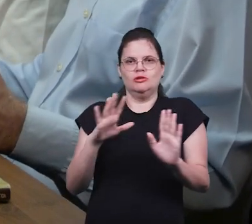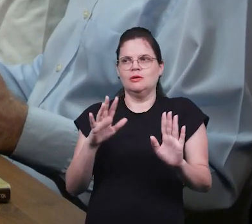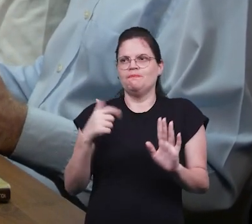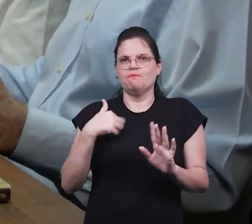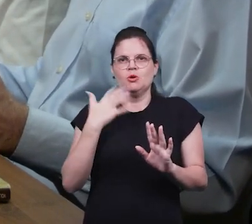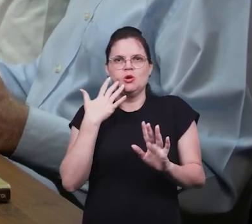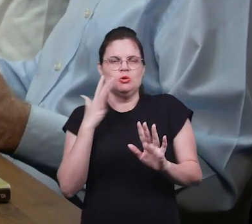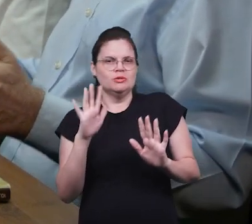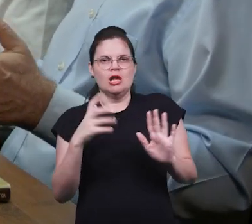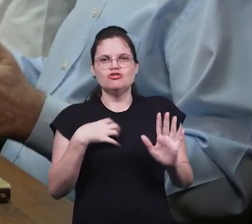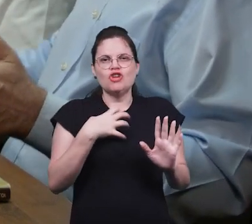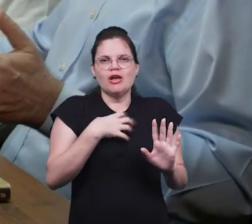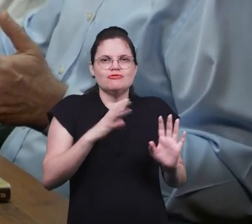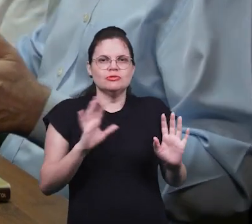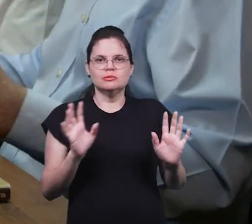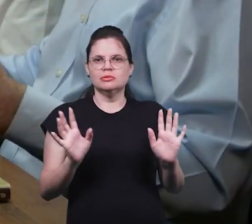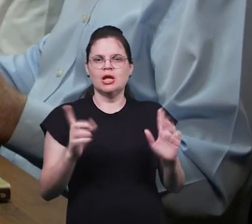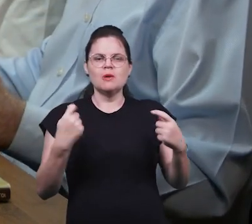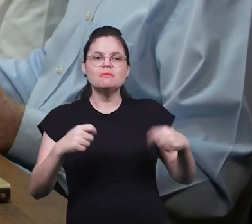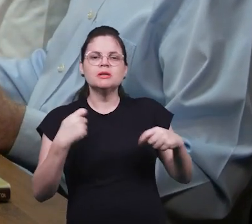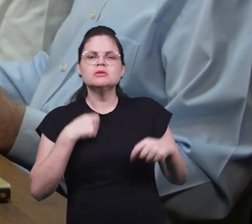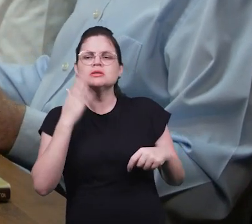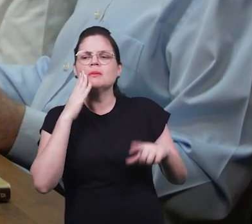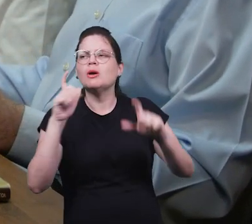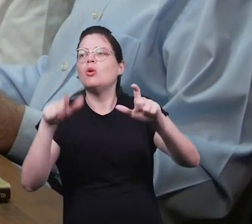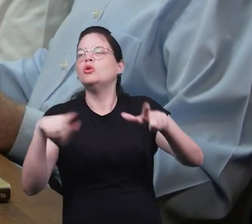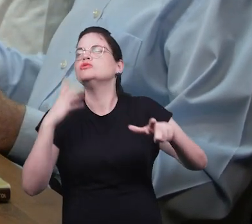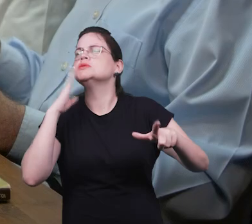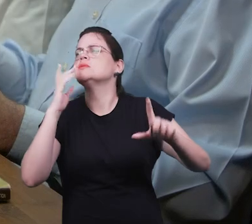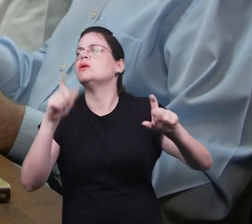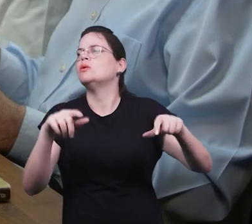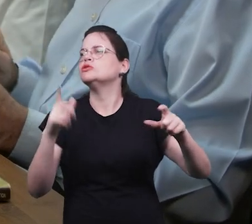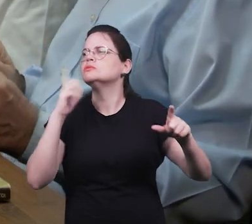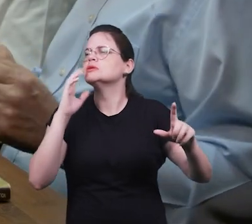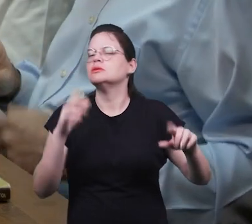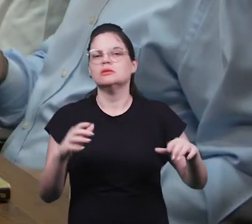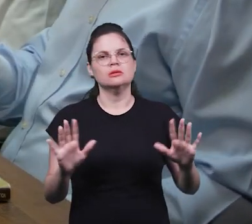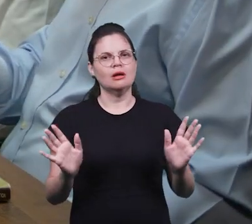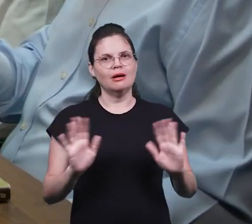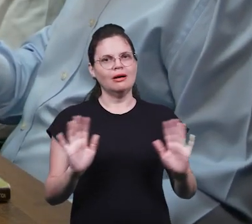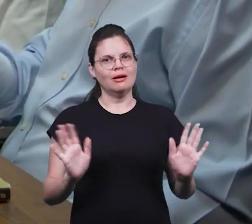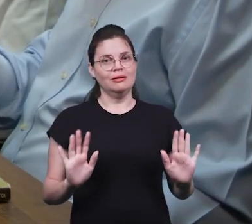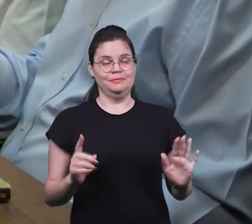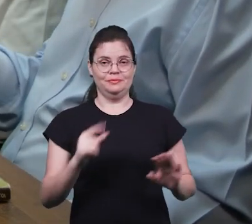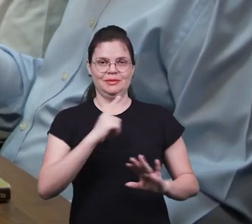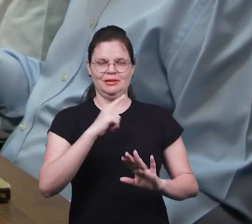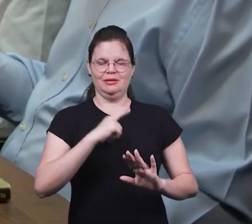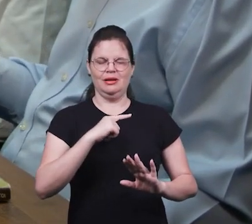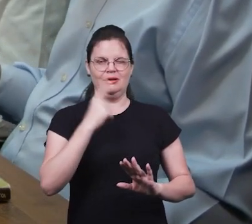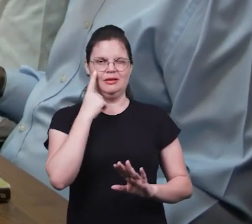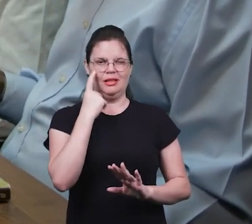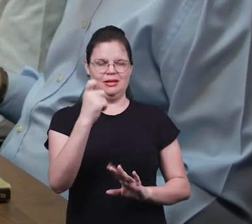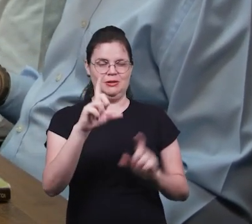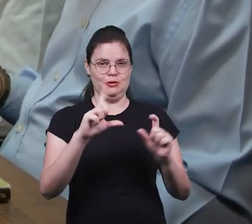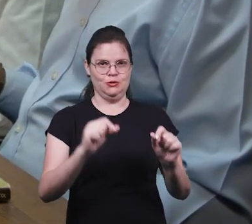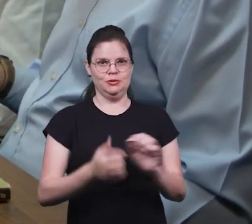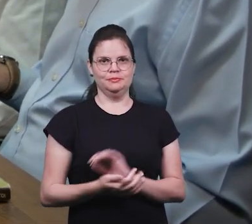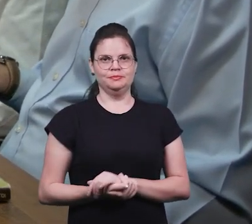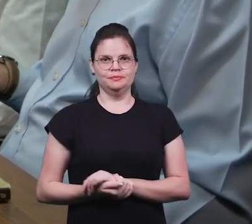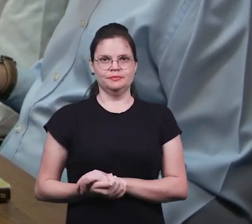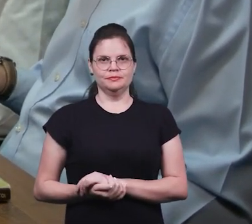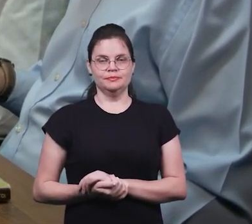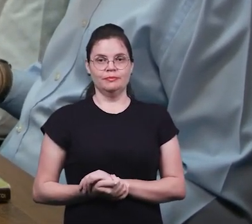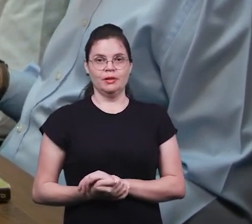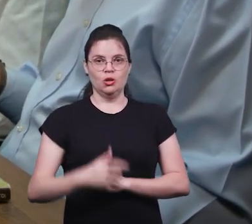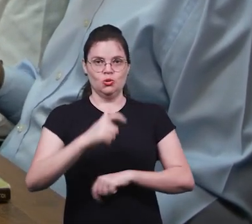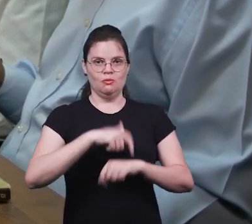gente está indo e é preciso saber para onde a gente está indo. E interessante que no verso... Quando